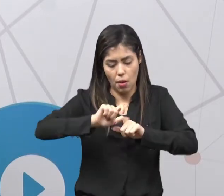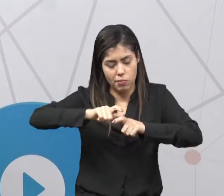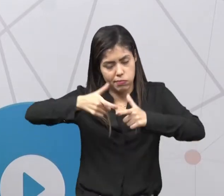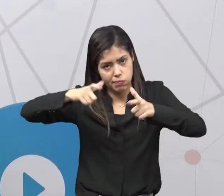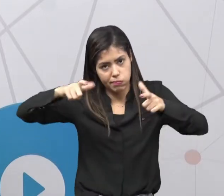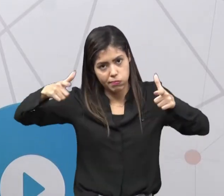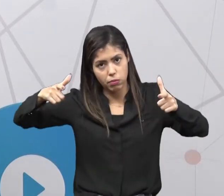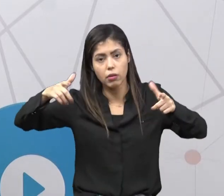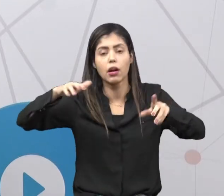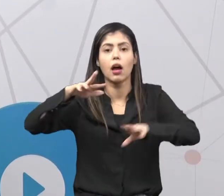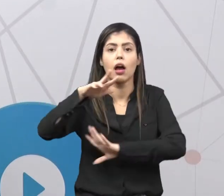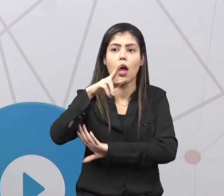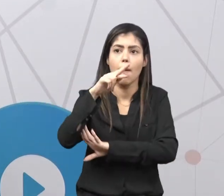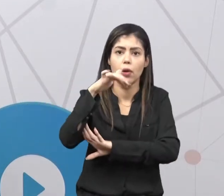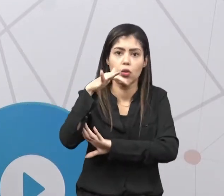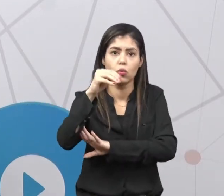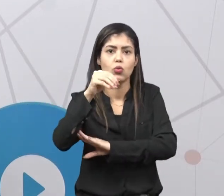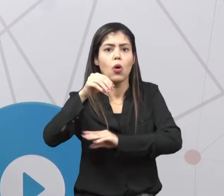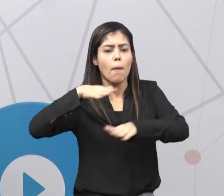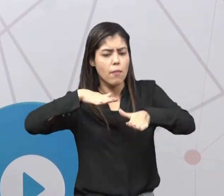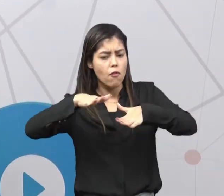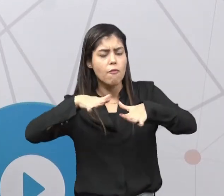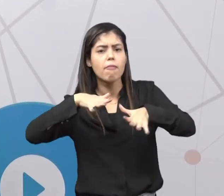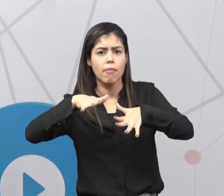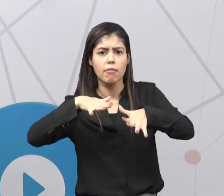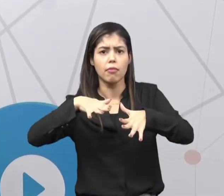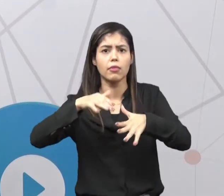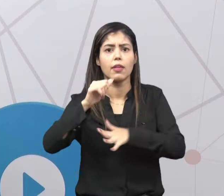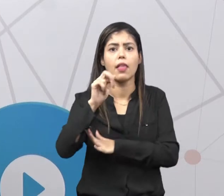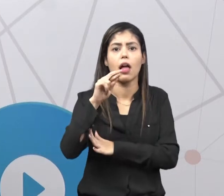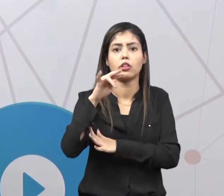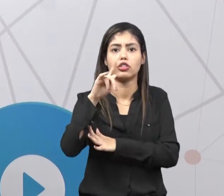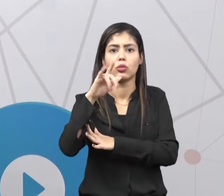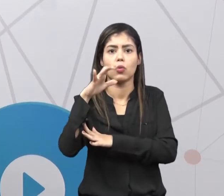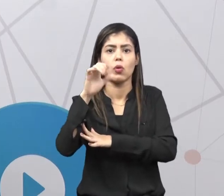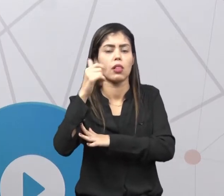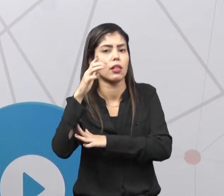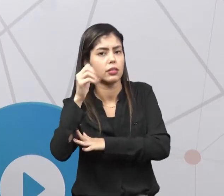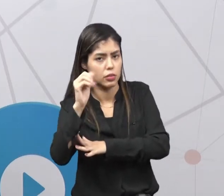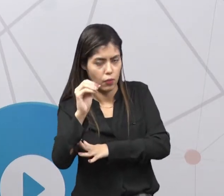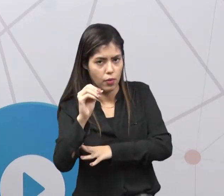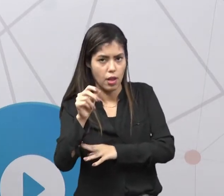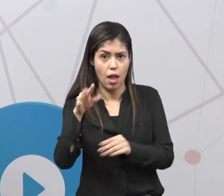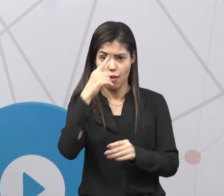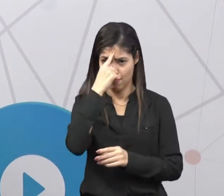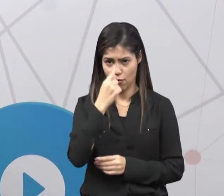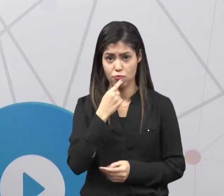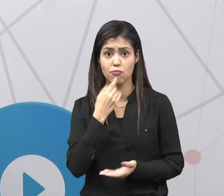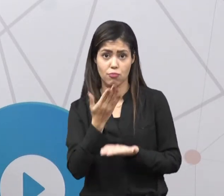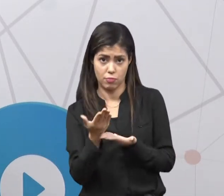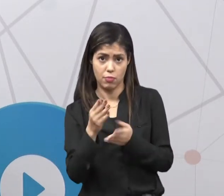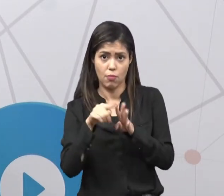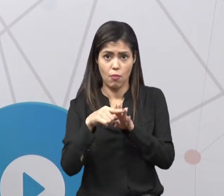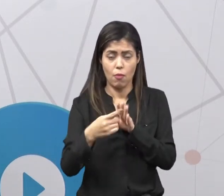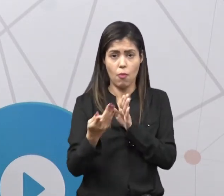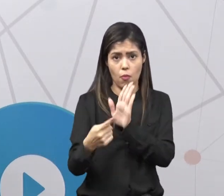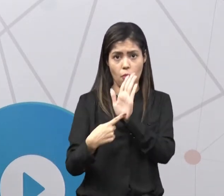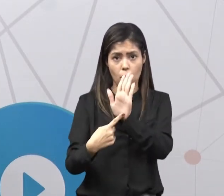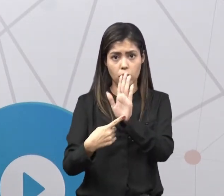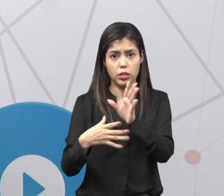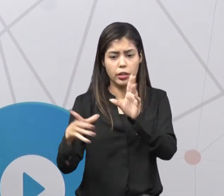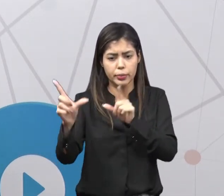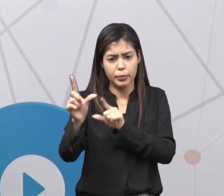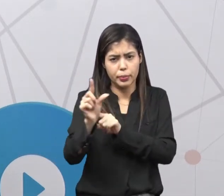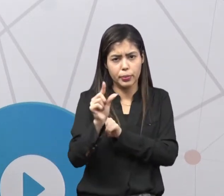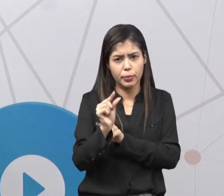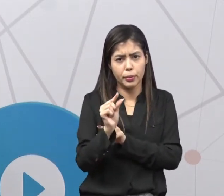a amplitude de movimento da articulação. Aquelas imagens mostram bem sobre isso, né? Diminuir a tensão excessiva dos